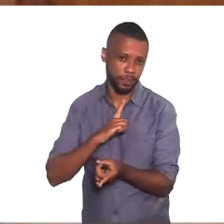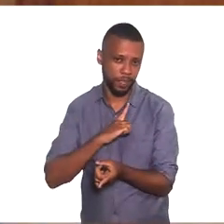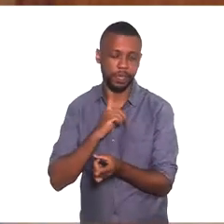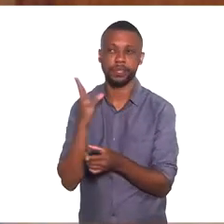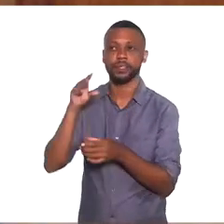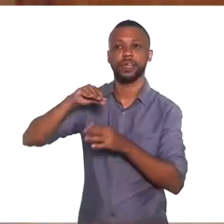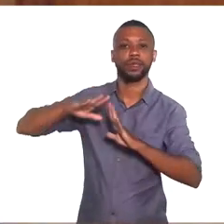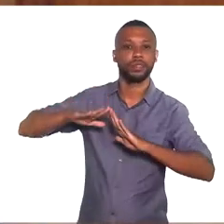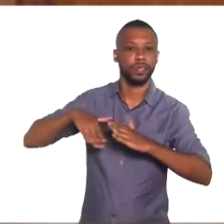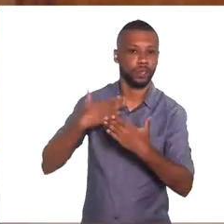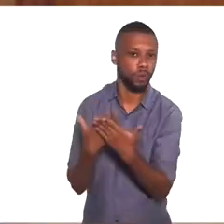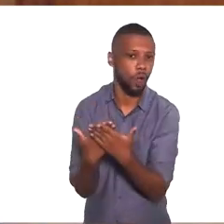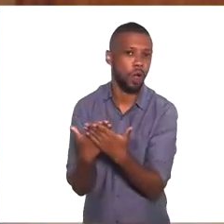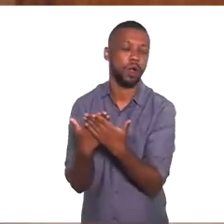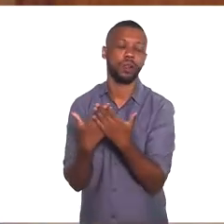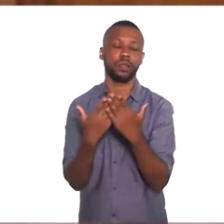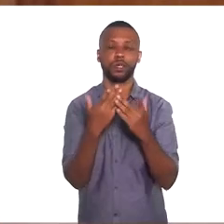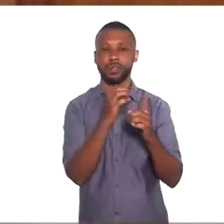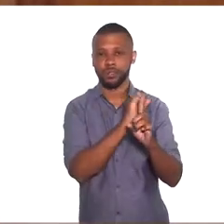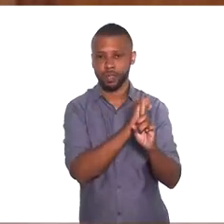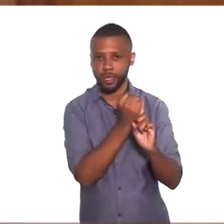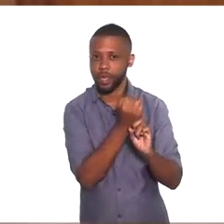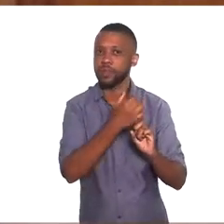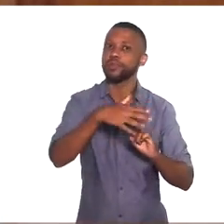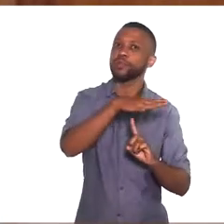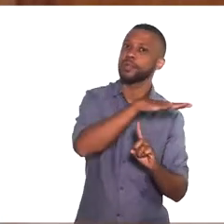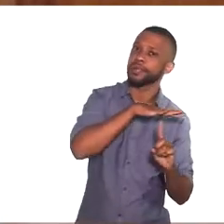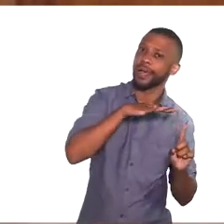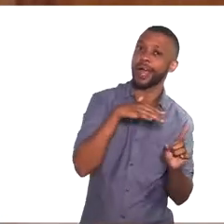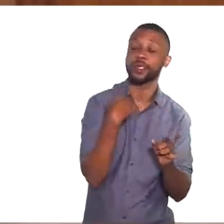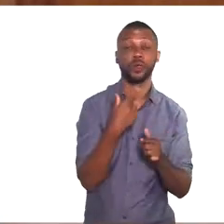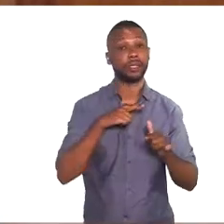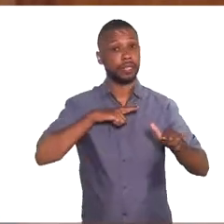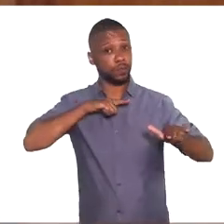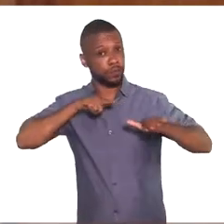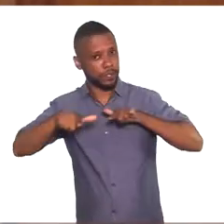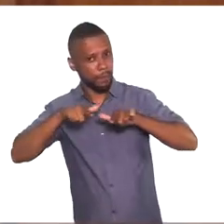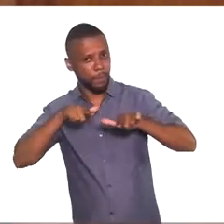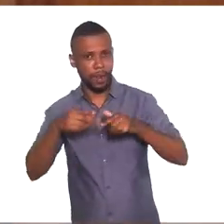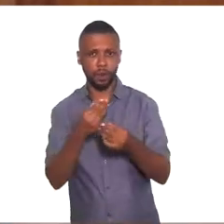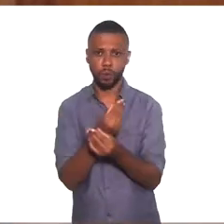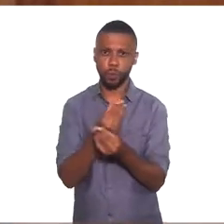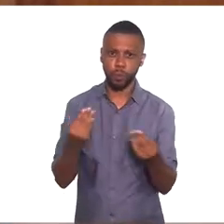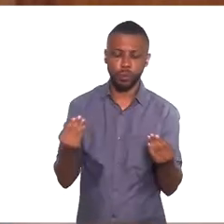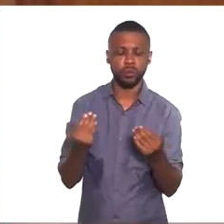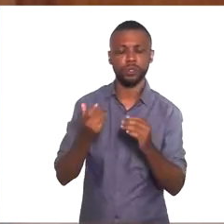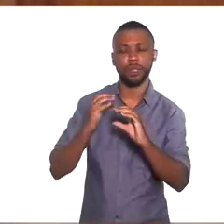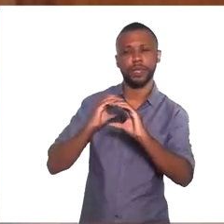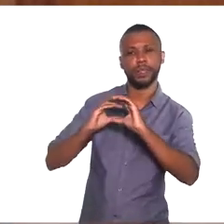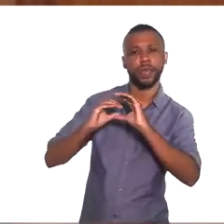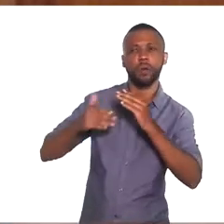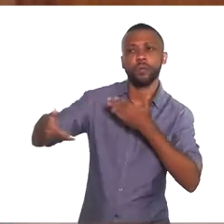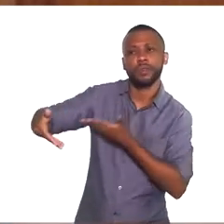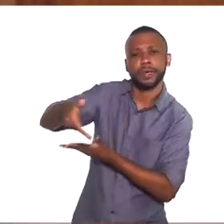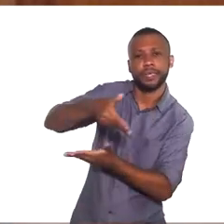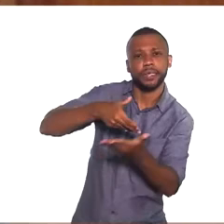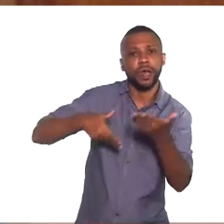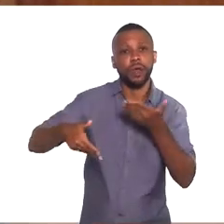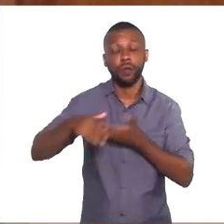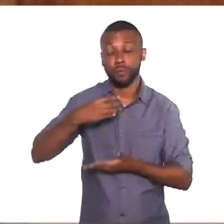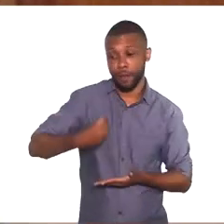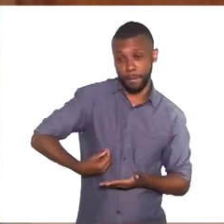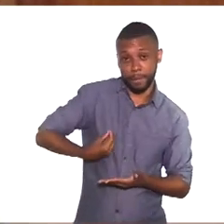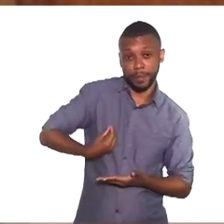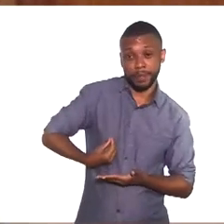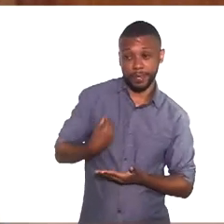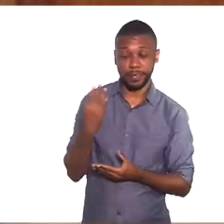referenciais nas escolas na sociedade como nós temos muito trabalho na questão de comunicação seja